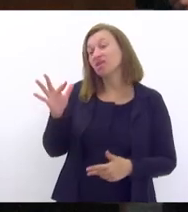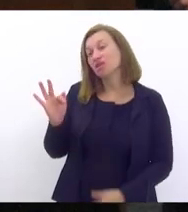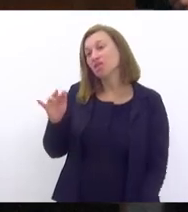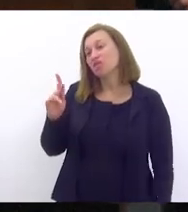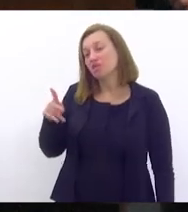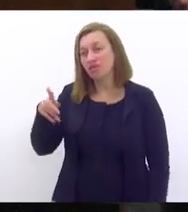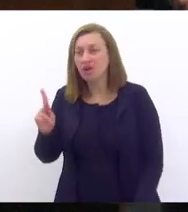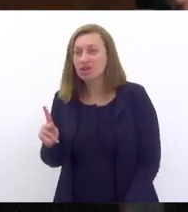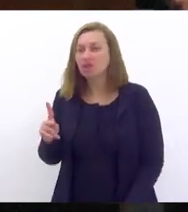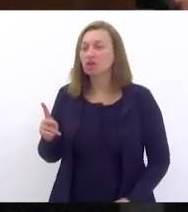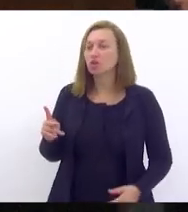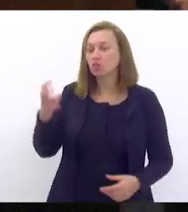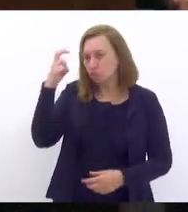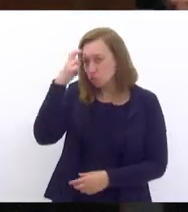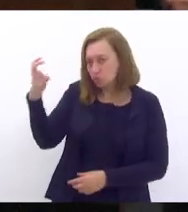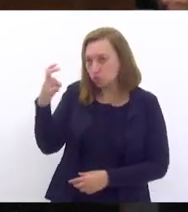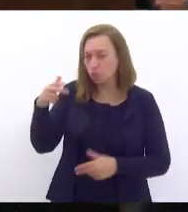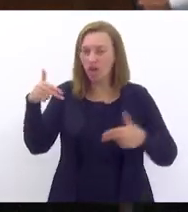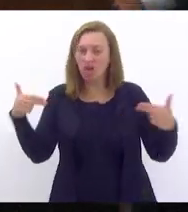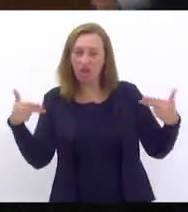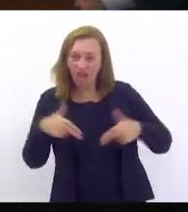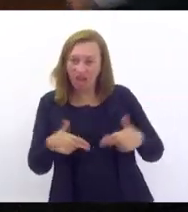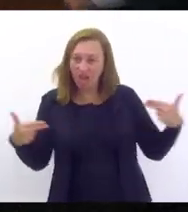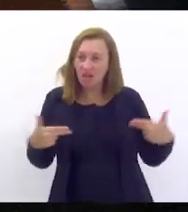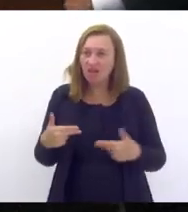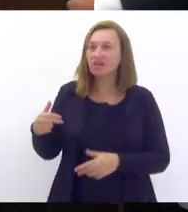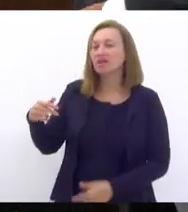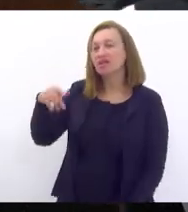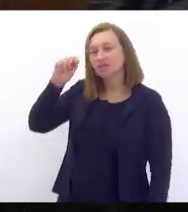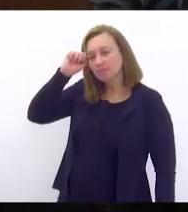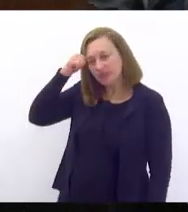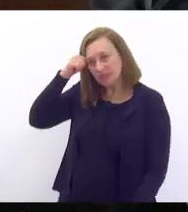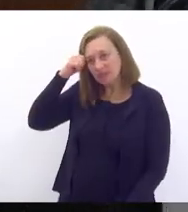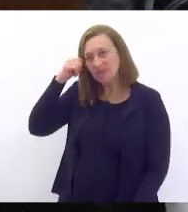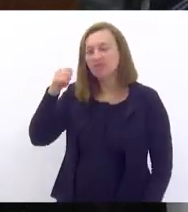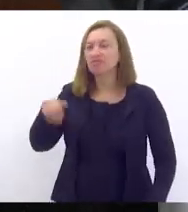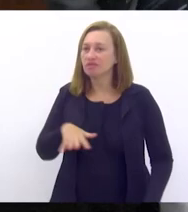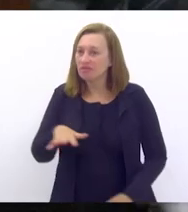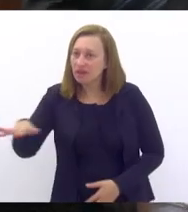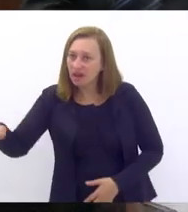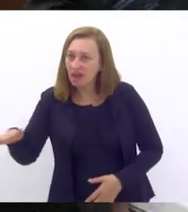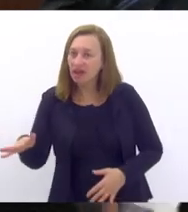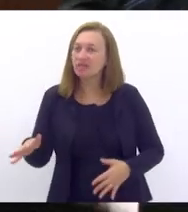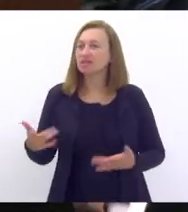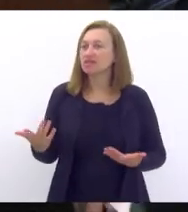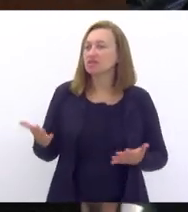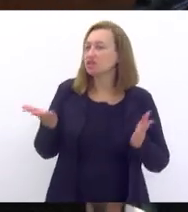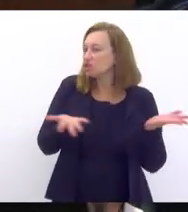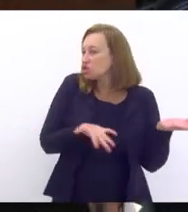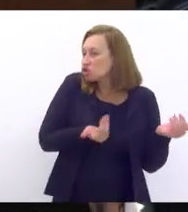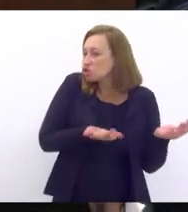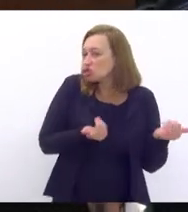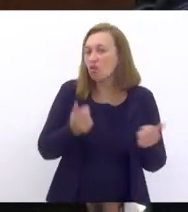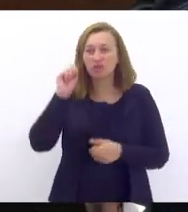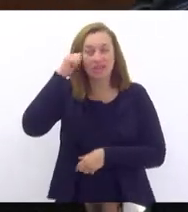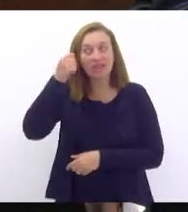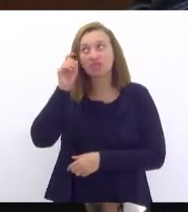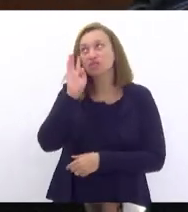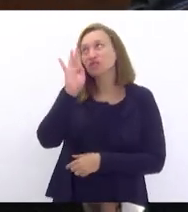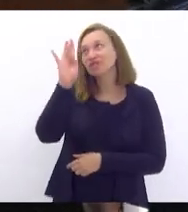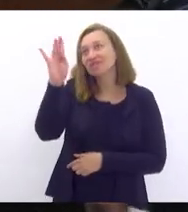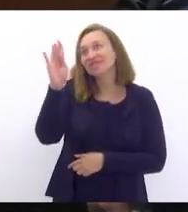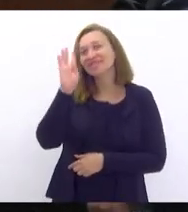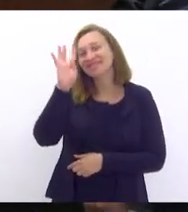cultura do hip-hop, que é uma cultura preta, favelada, periférica, que faz esses jovens negros sonharem.